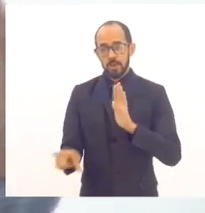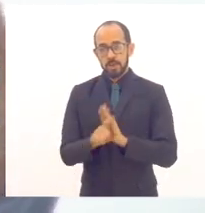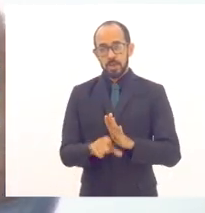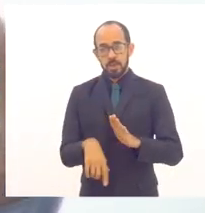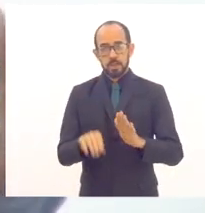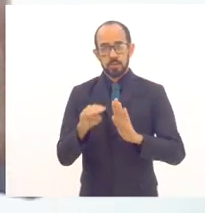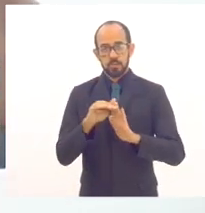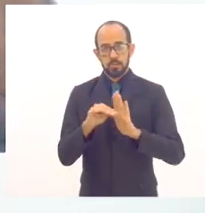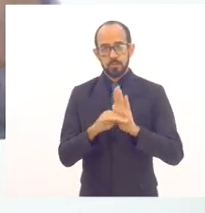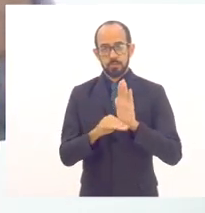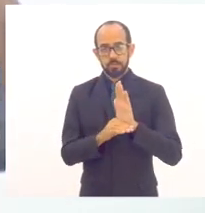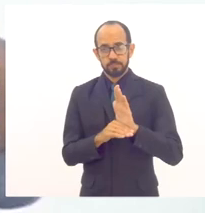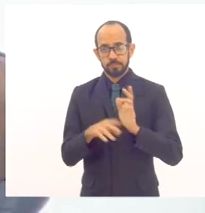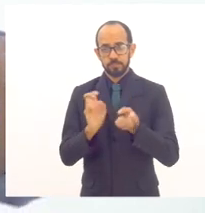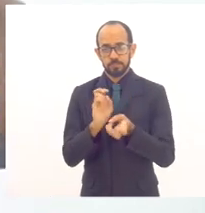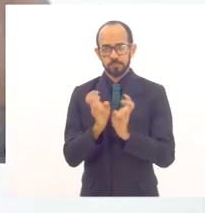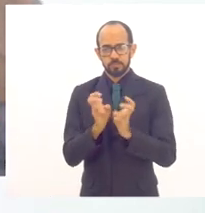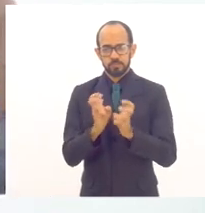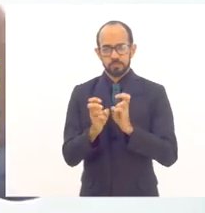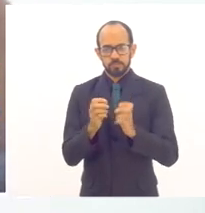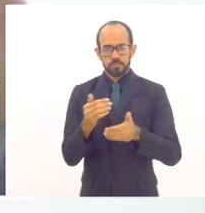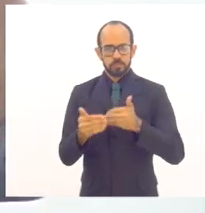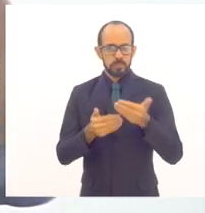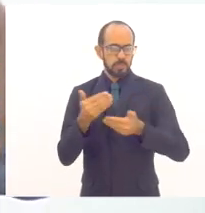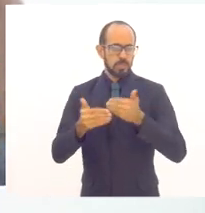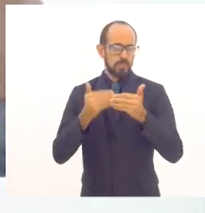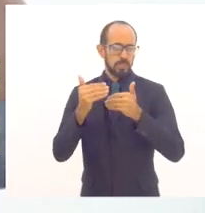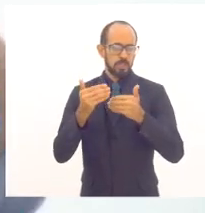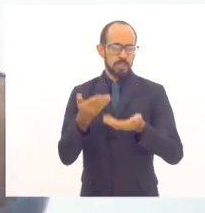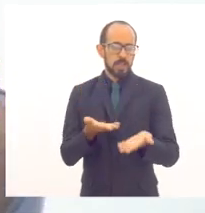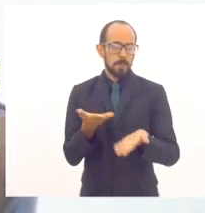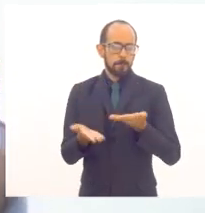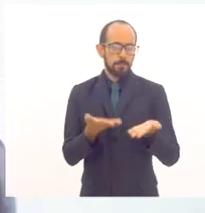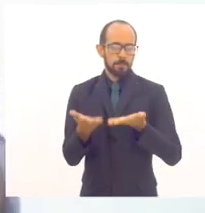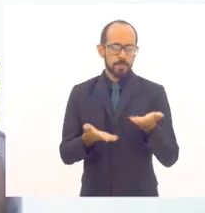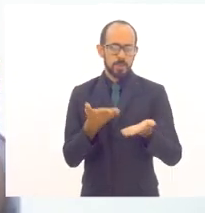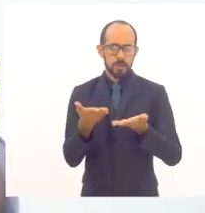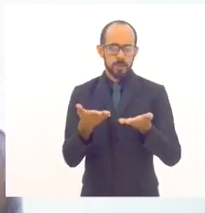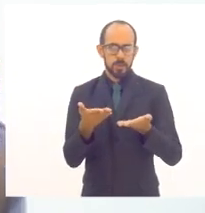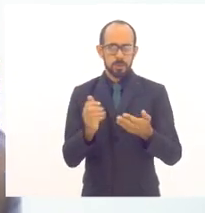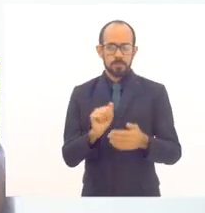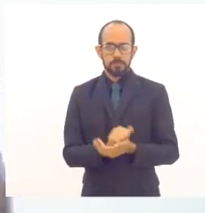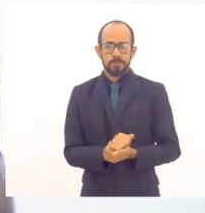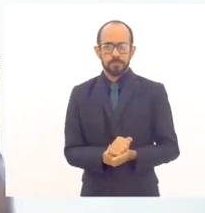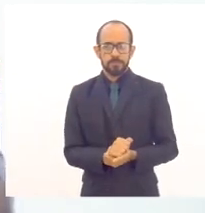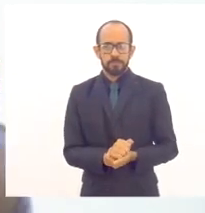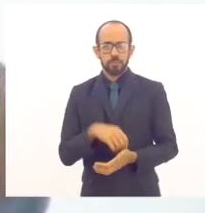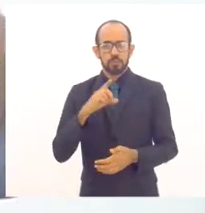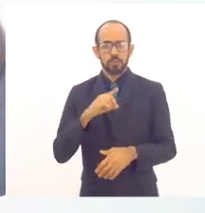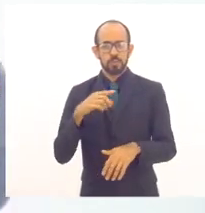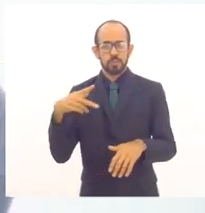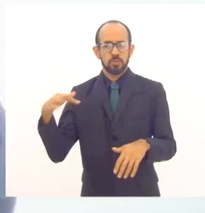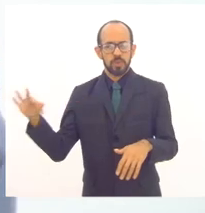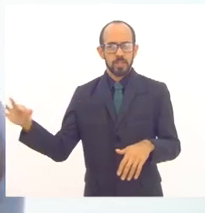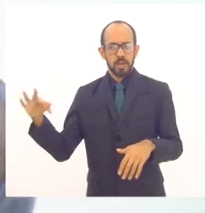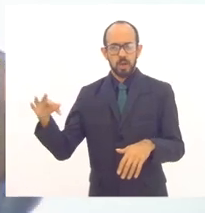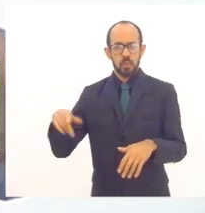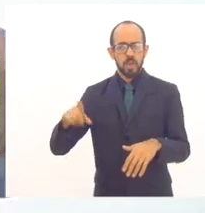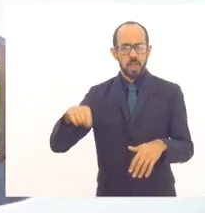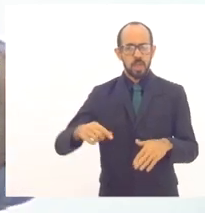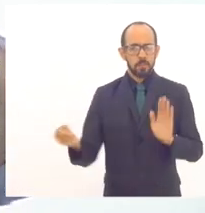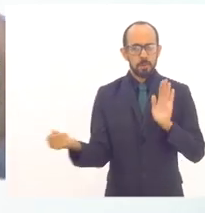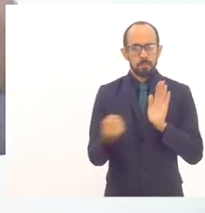de Capoterapia, que é uma marca registrada de Gilvan Alves de Andrade, um mestre de capoeira do Distrito Federal. É marca registrada.